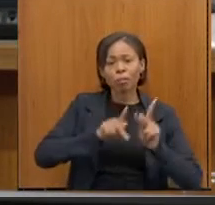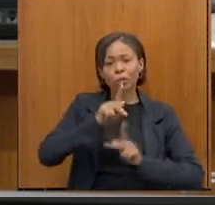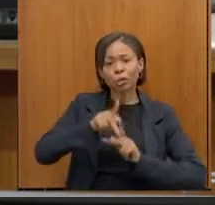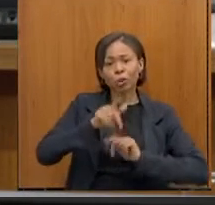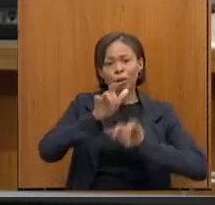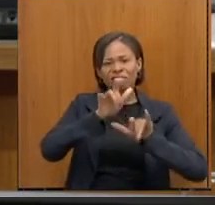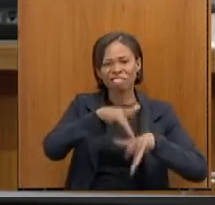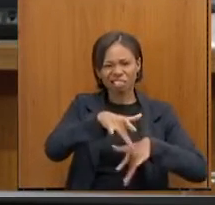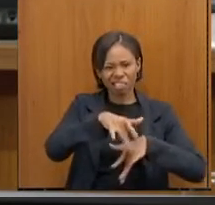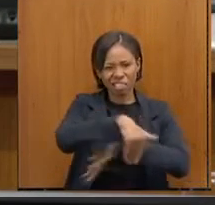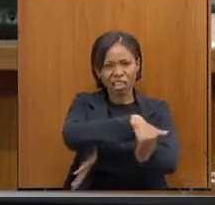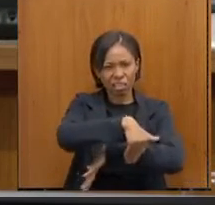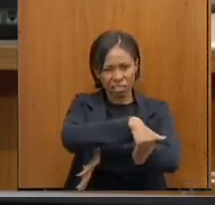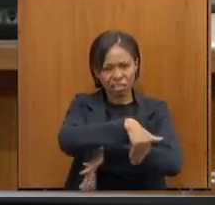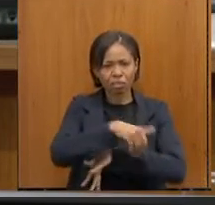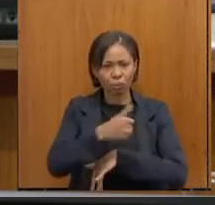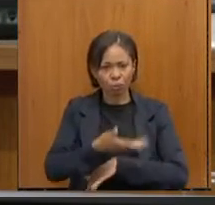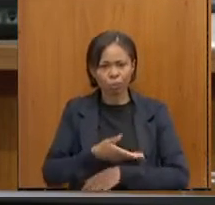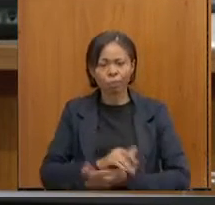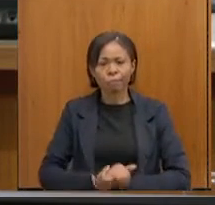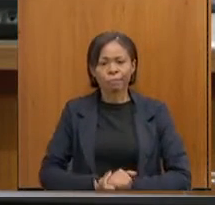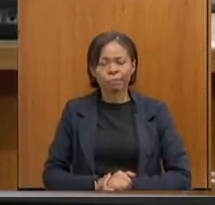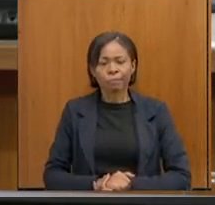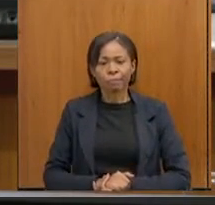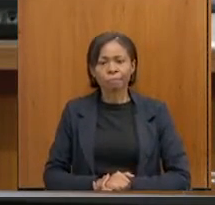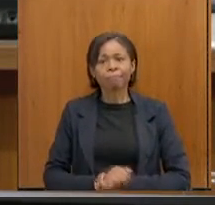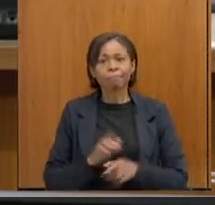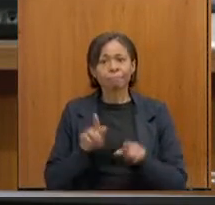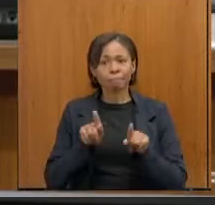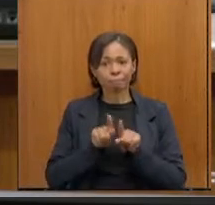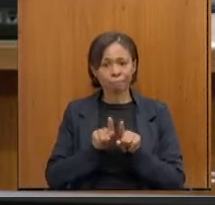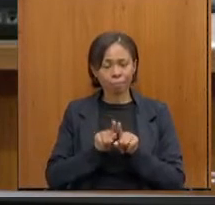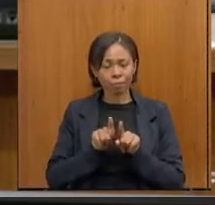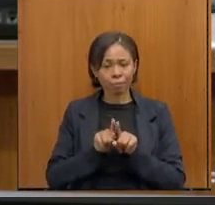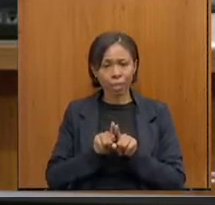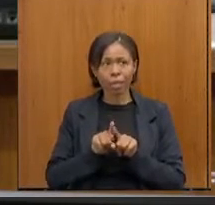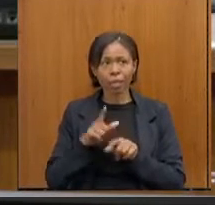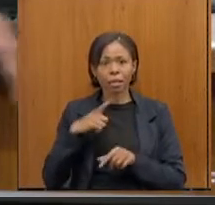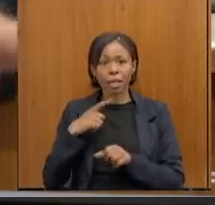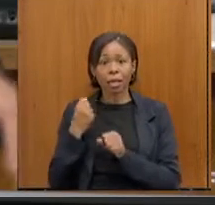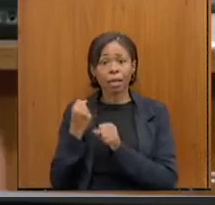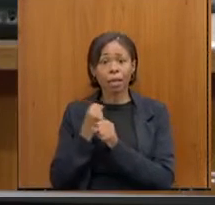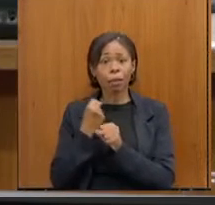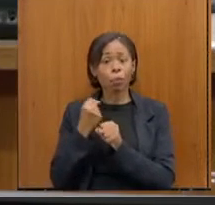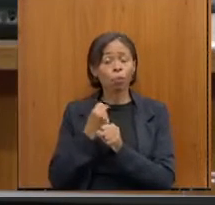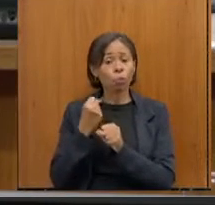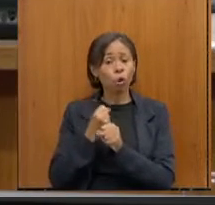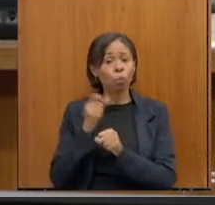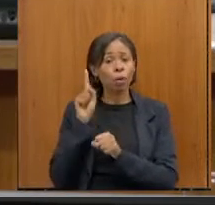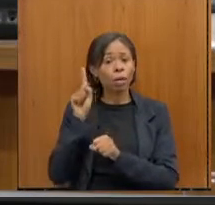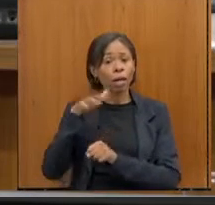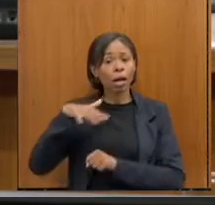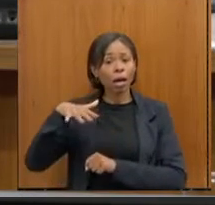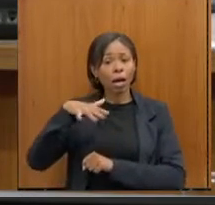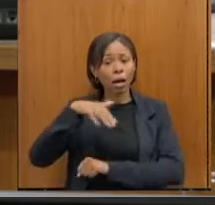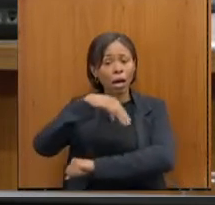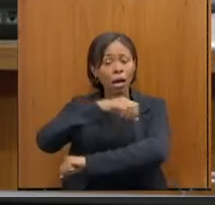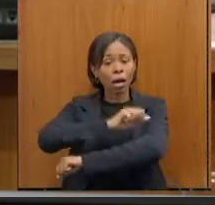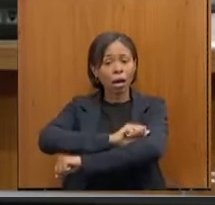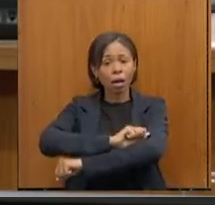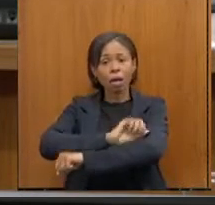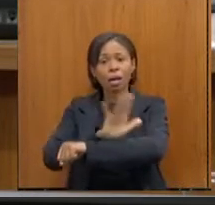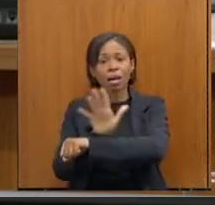também não poderia deixar de dizer sobre é a obra é na região de Montes Claros Ibiaí